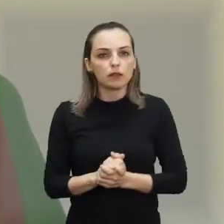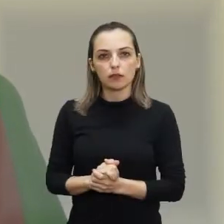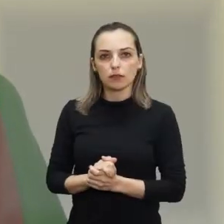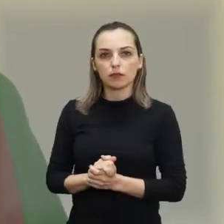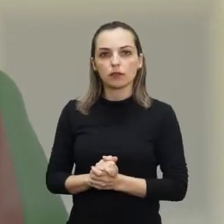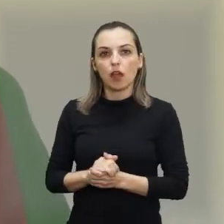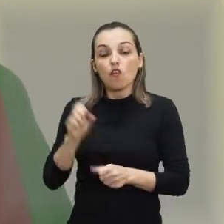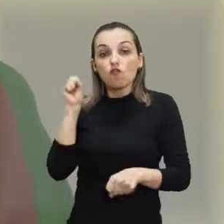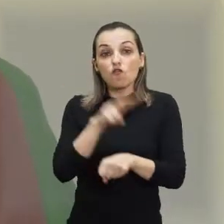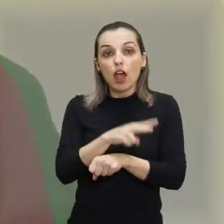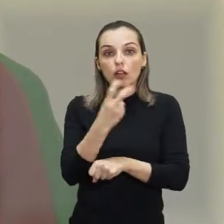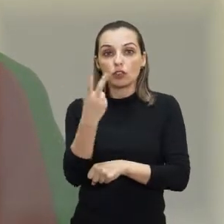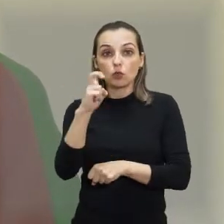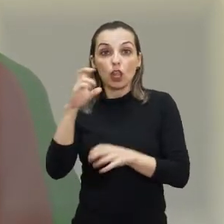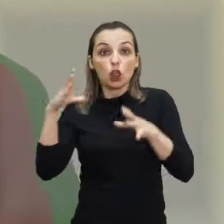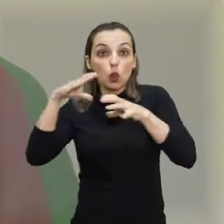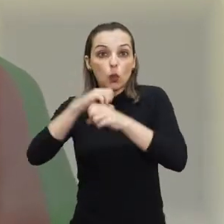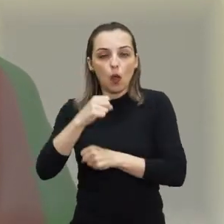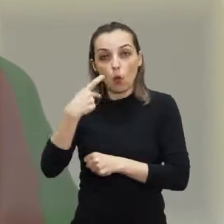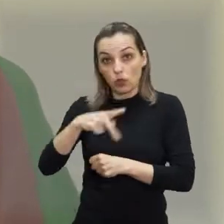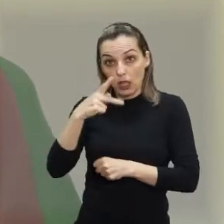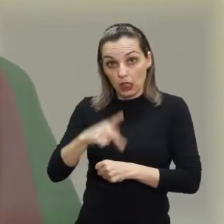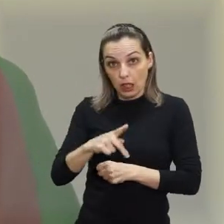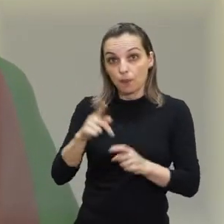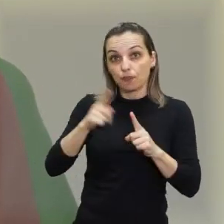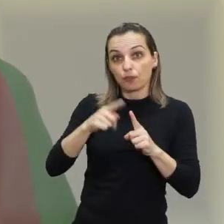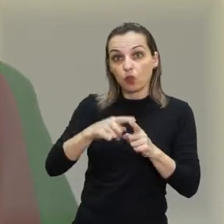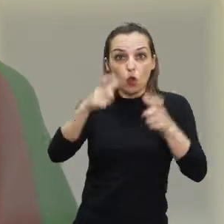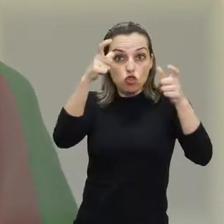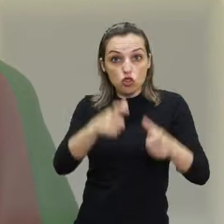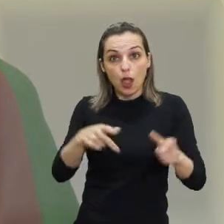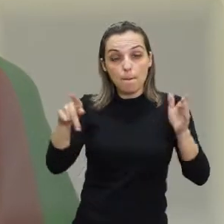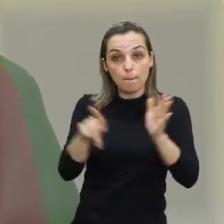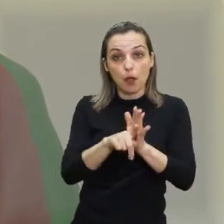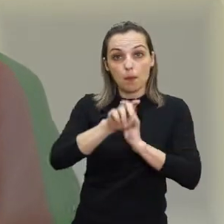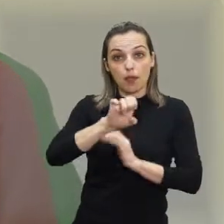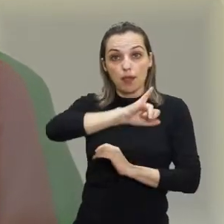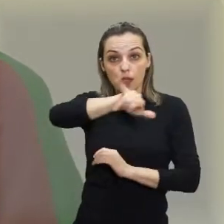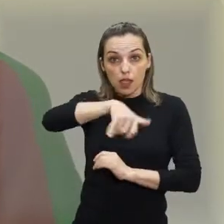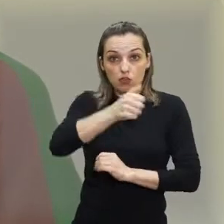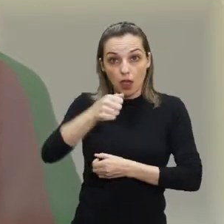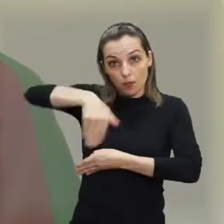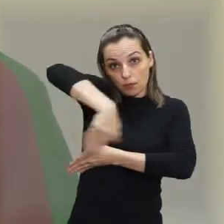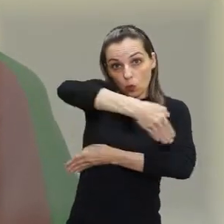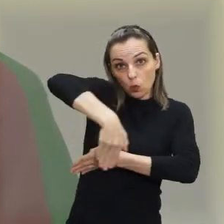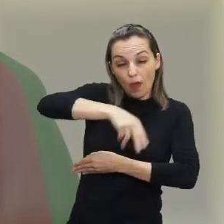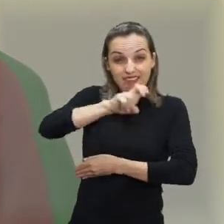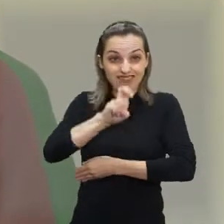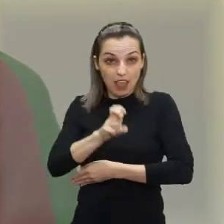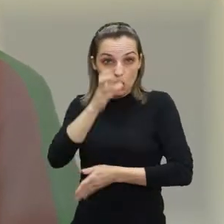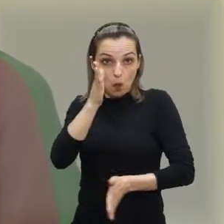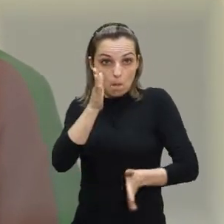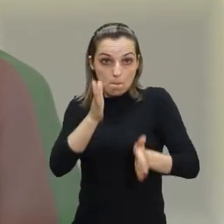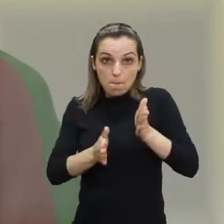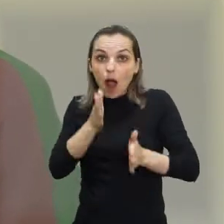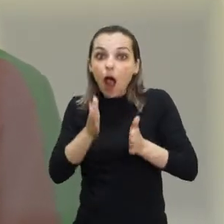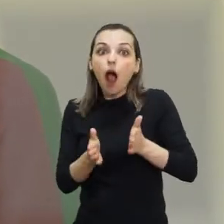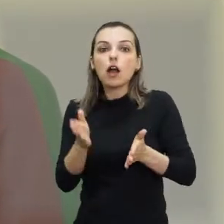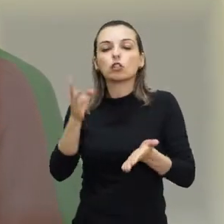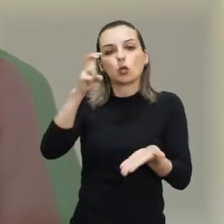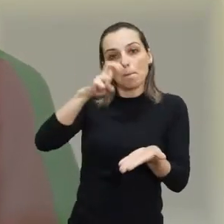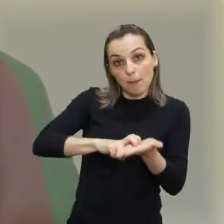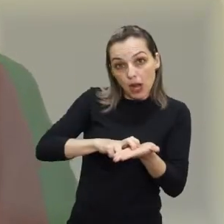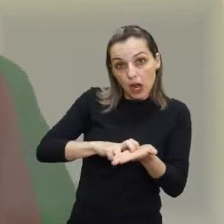vagas estão disponíveis são 250 vagas em Araraquara né através desse convênio de cooperação acadêmica sendo